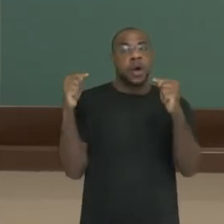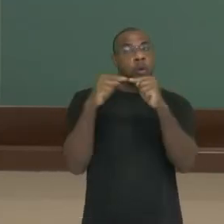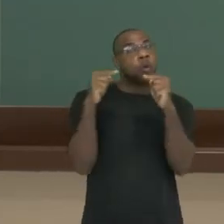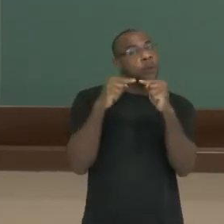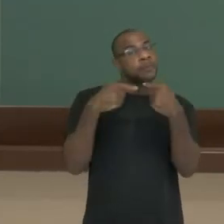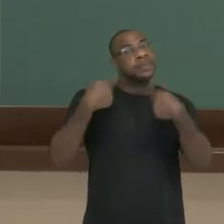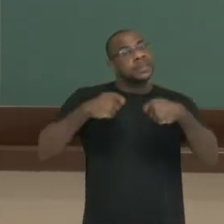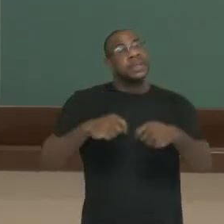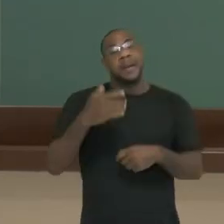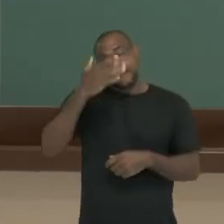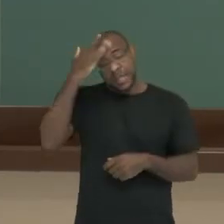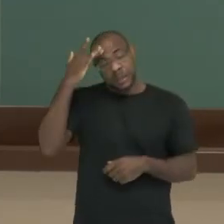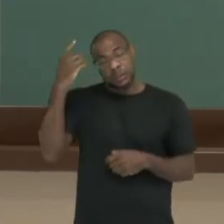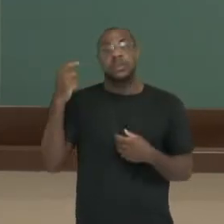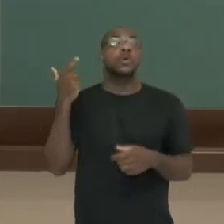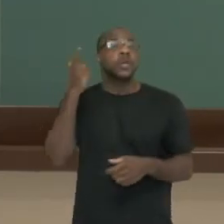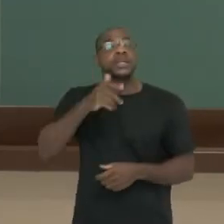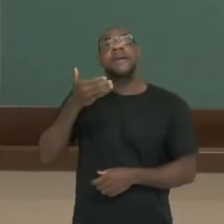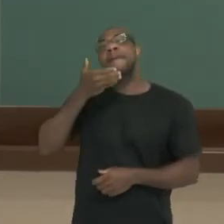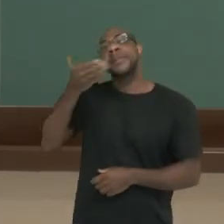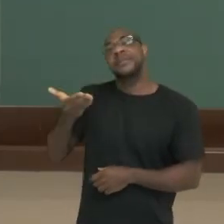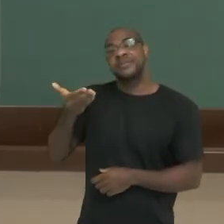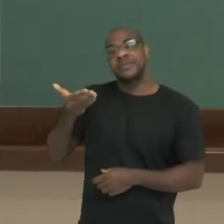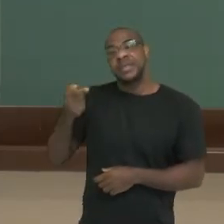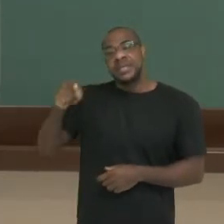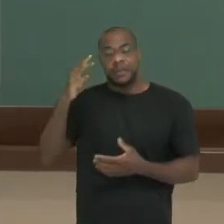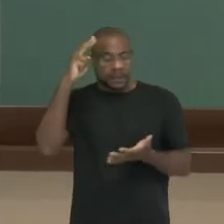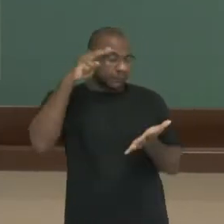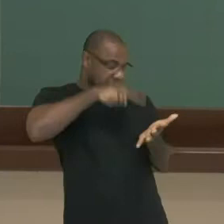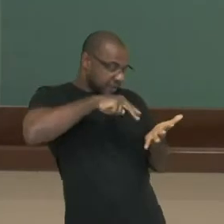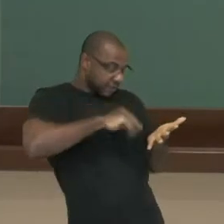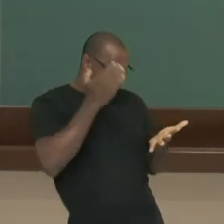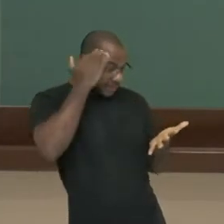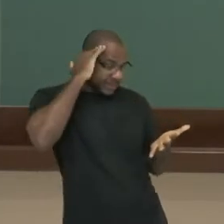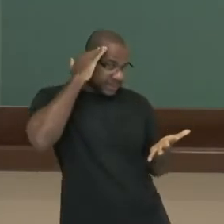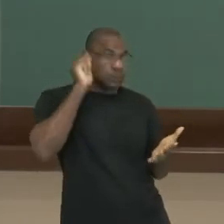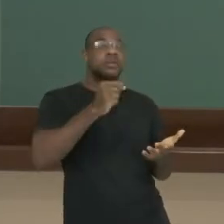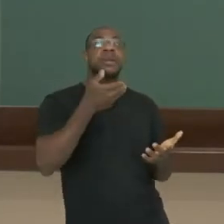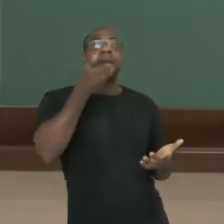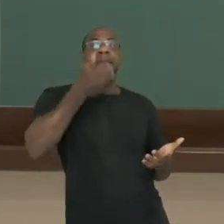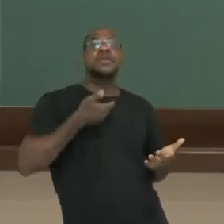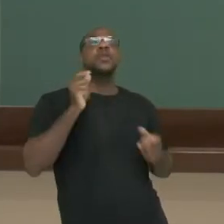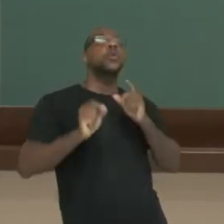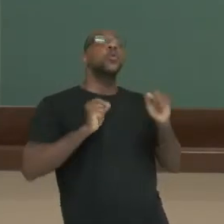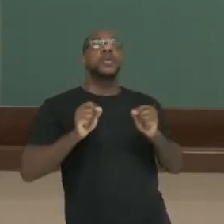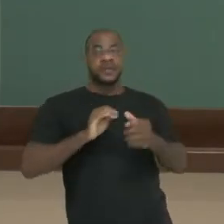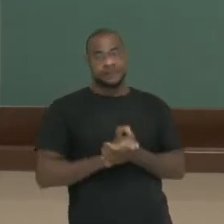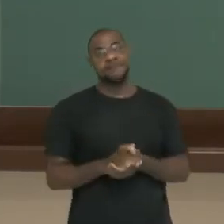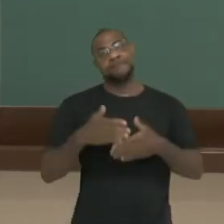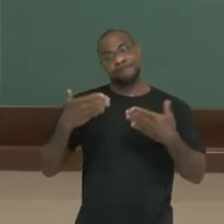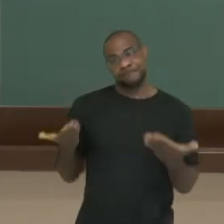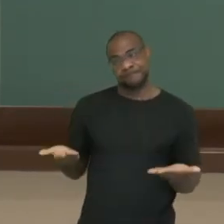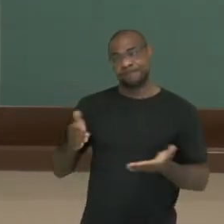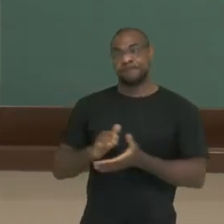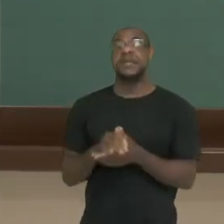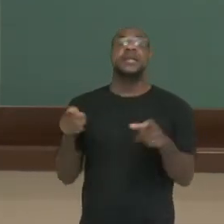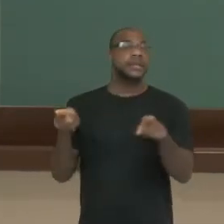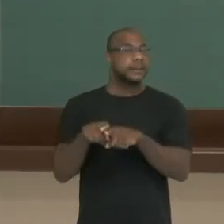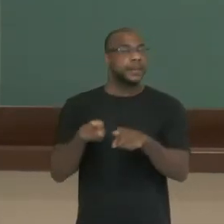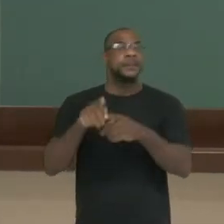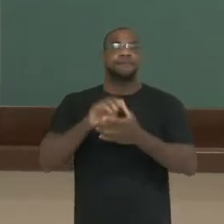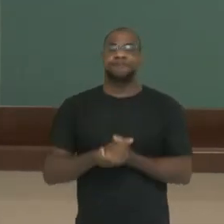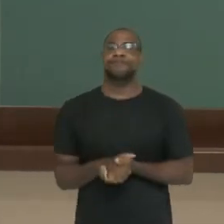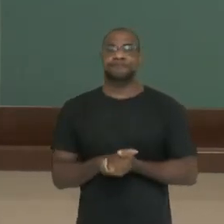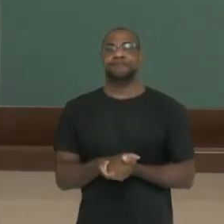pessoa consiga solicitar, atender a sua solicitação, né? Compreender o que você está pedindo nesta carta